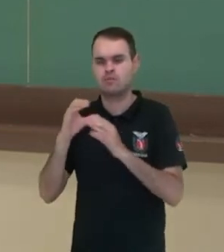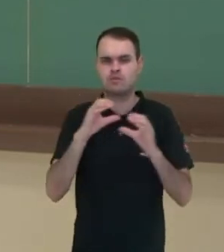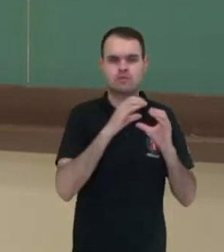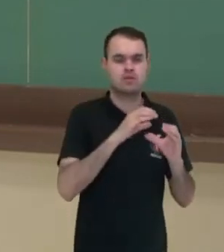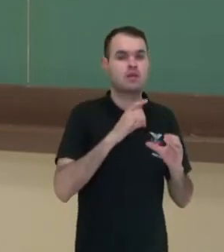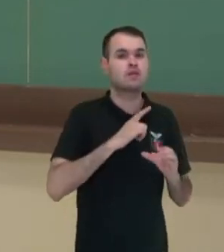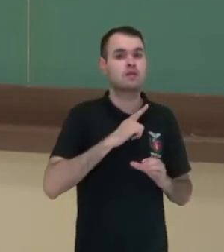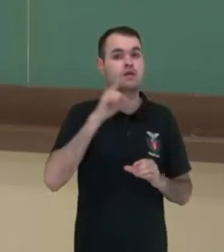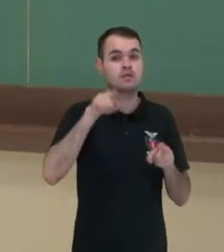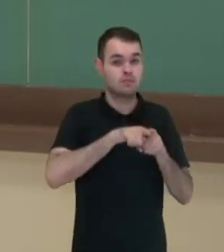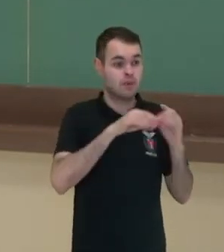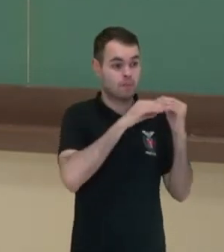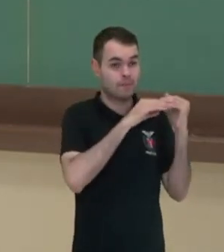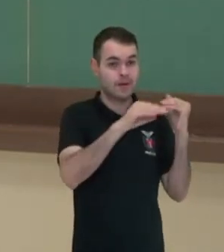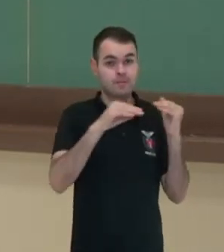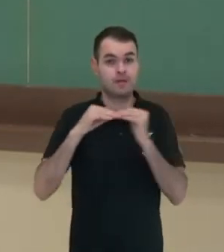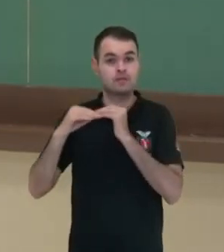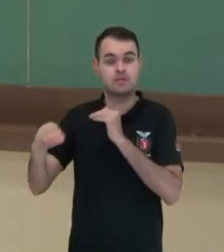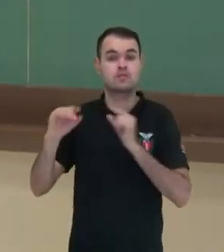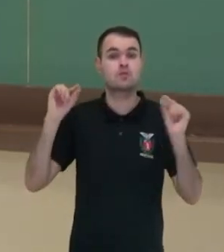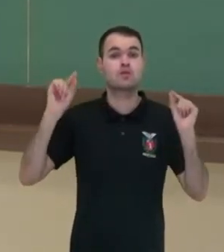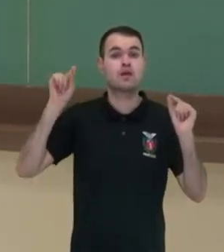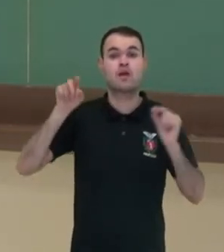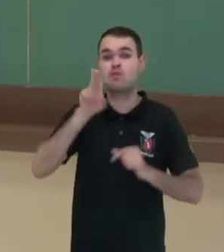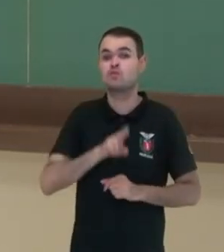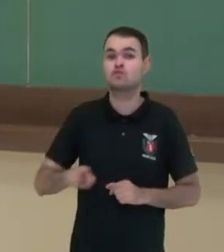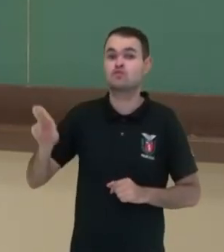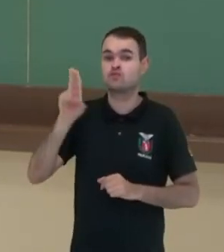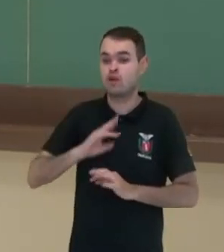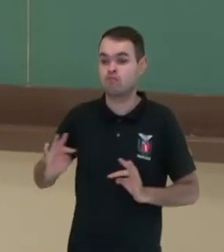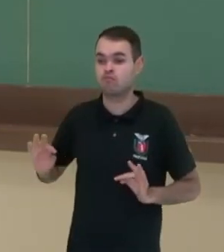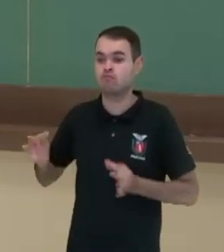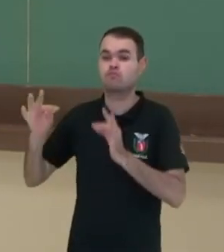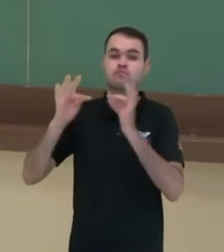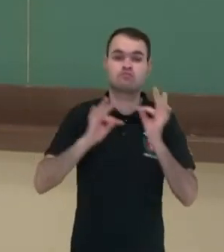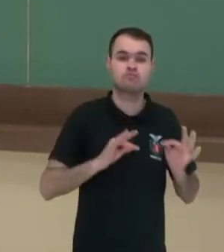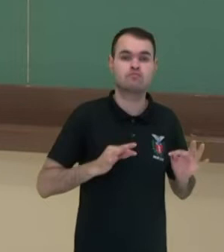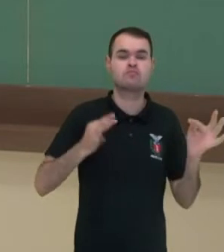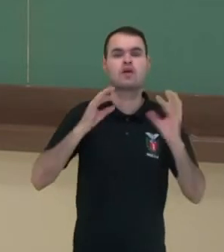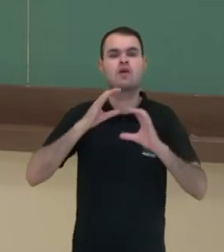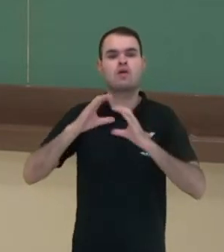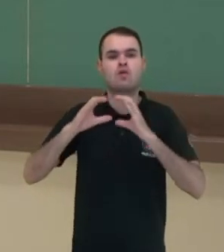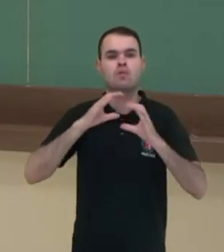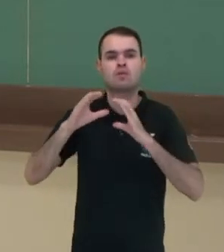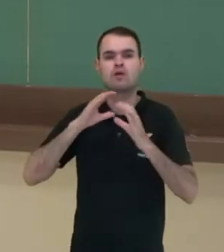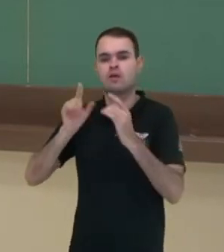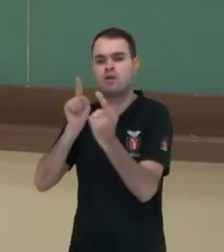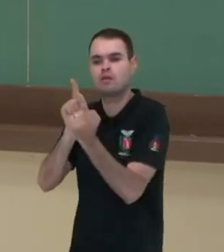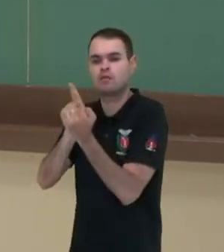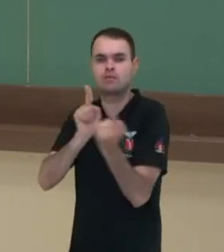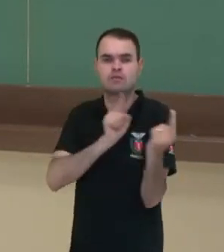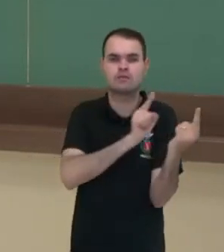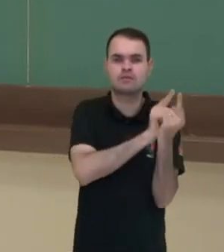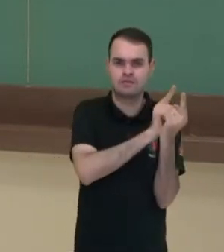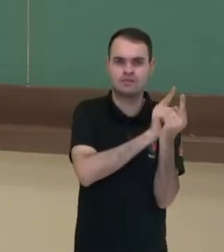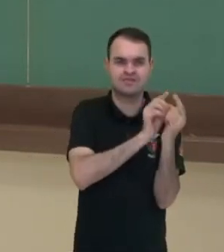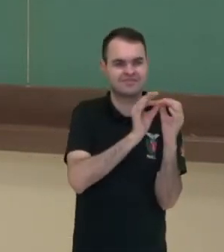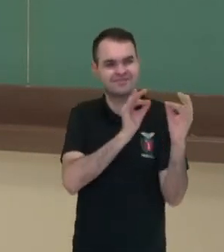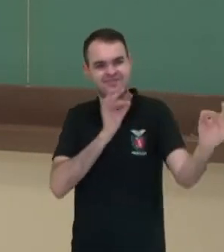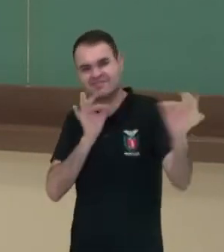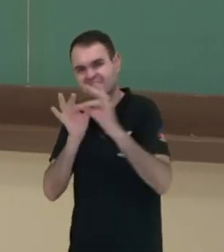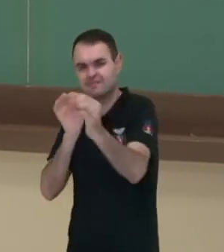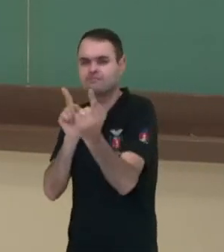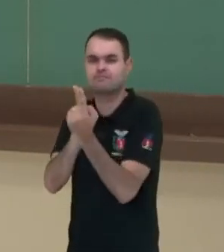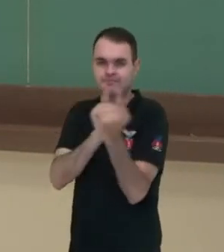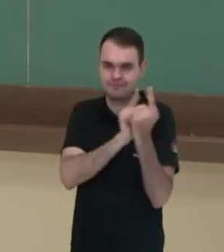também uma permanência, que é usar uma tecnologia para se comunicar e encurtar as distâncias entre as